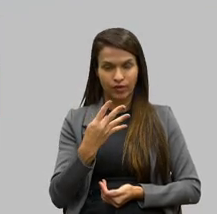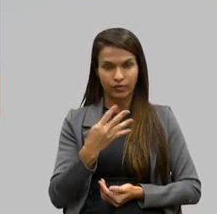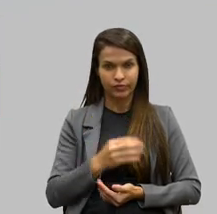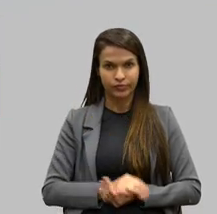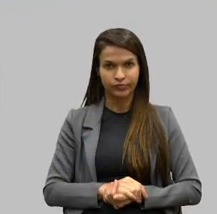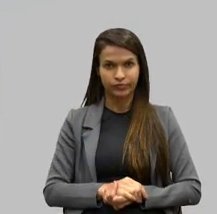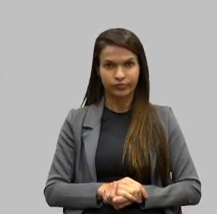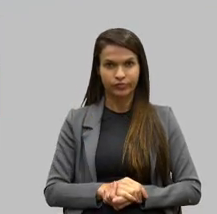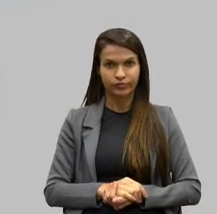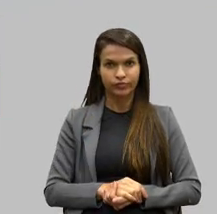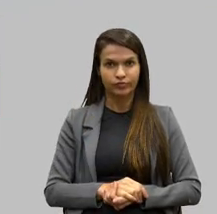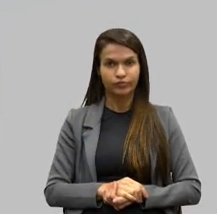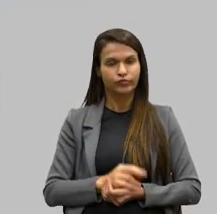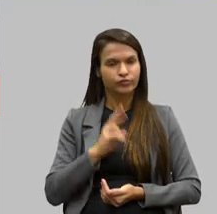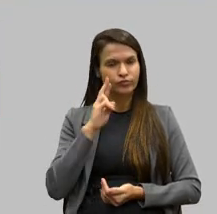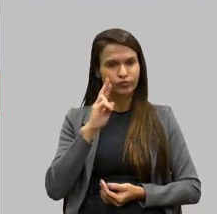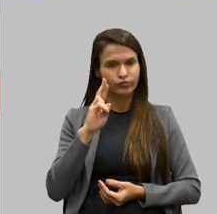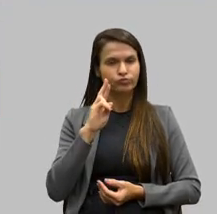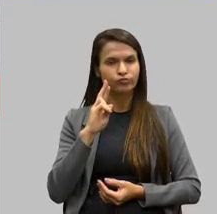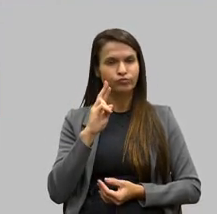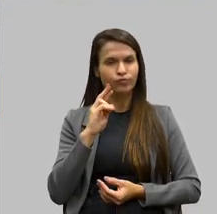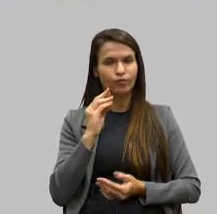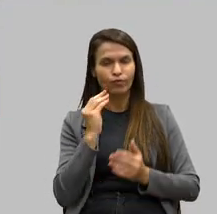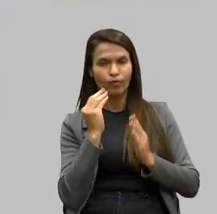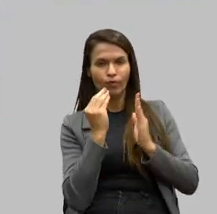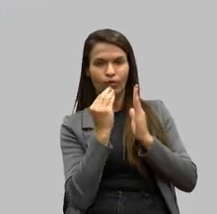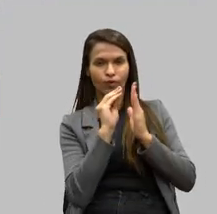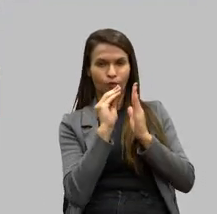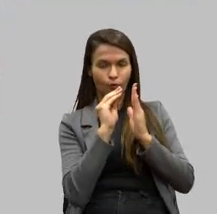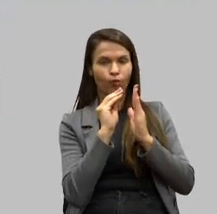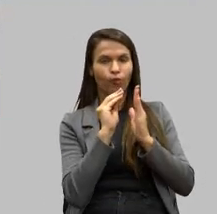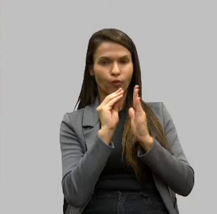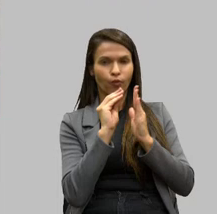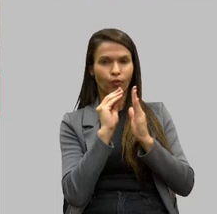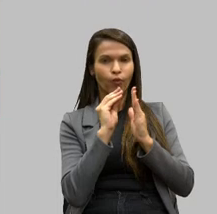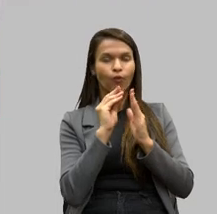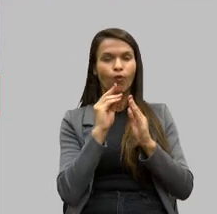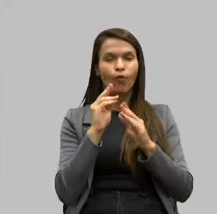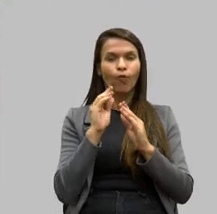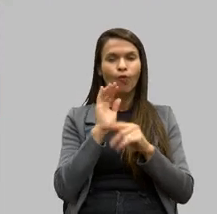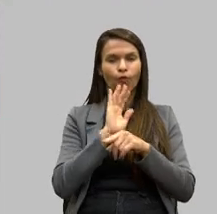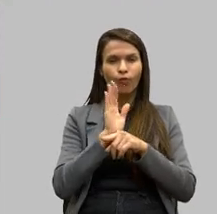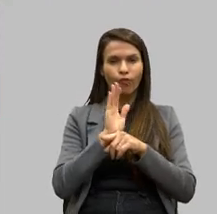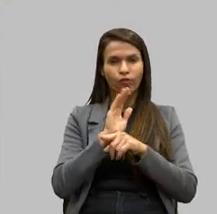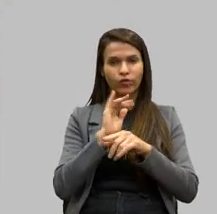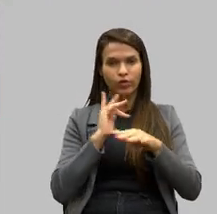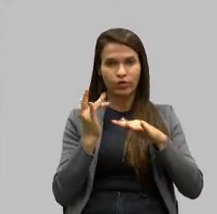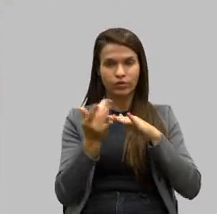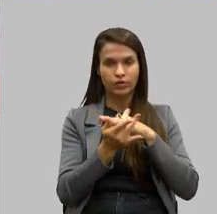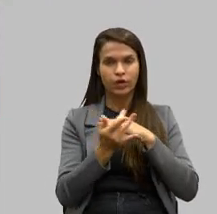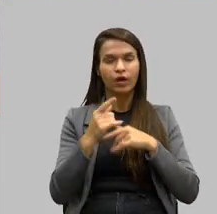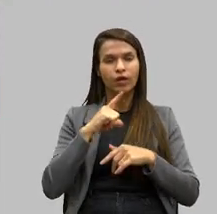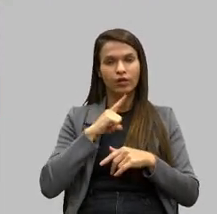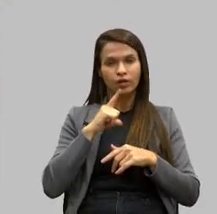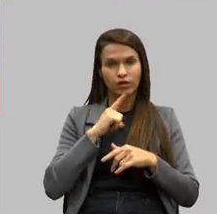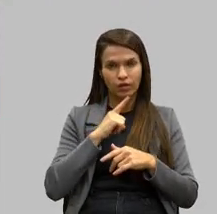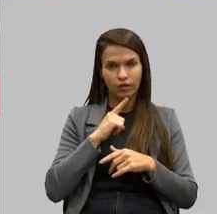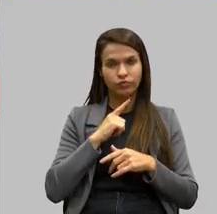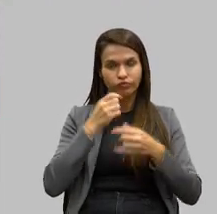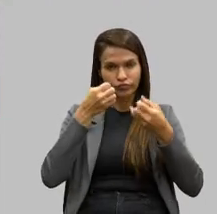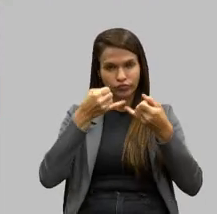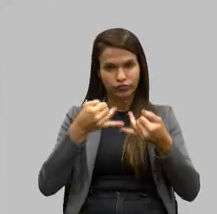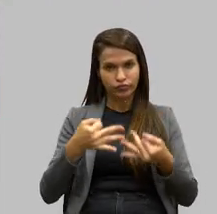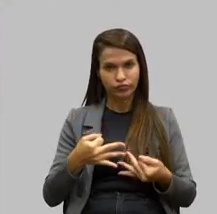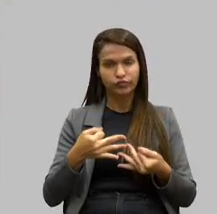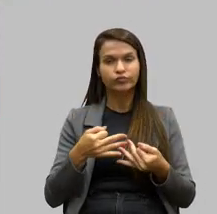o publicou um vídeo na rede social Instagram que tem a seguinte fala. Servidores